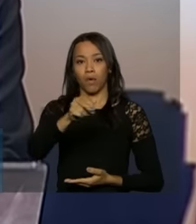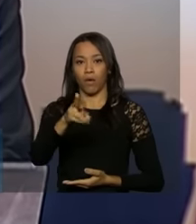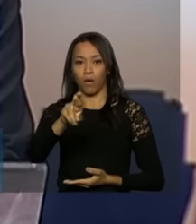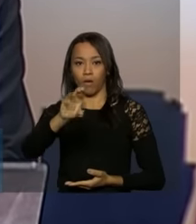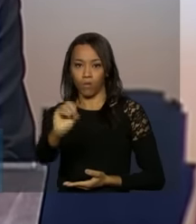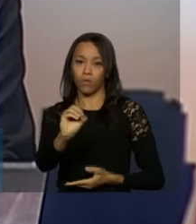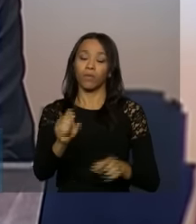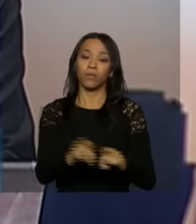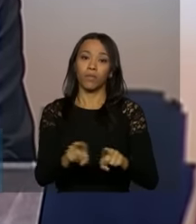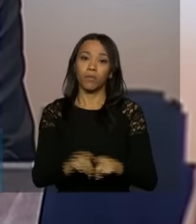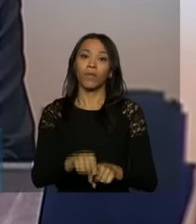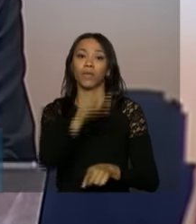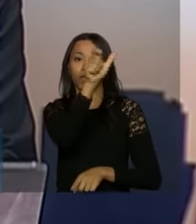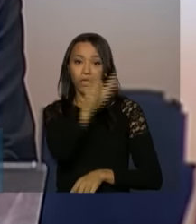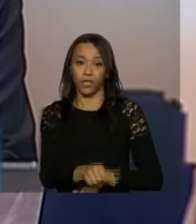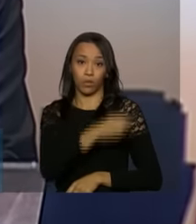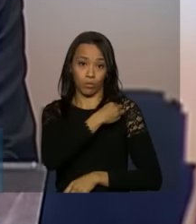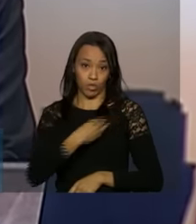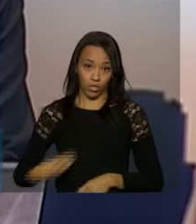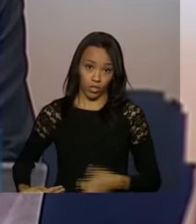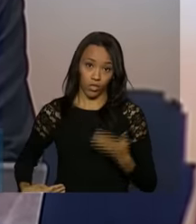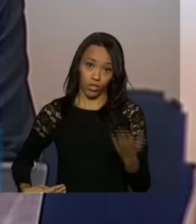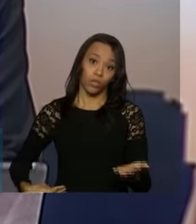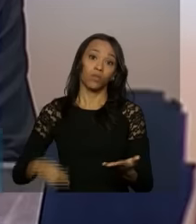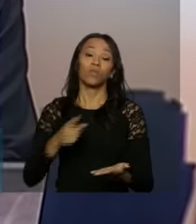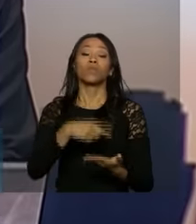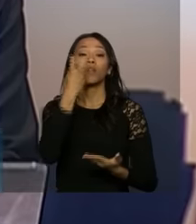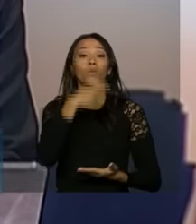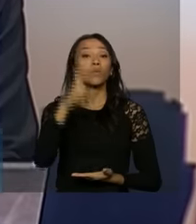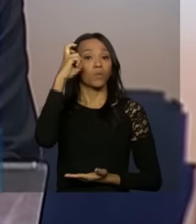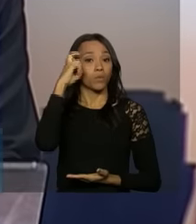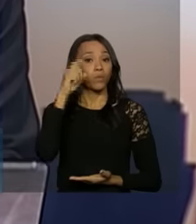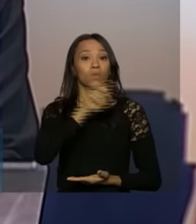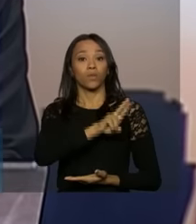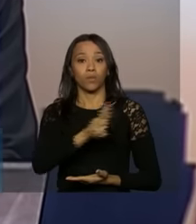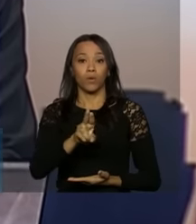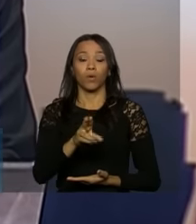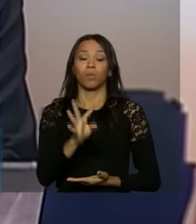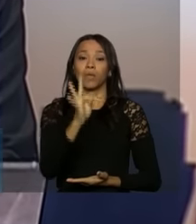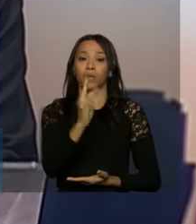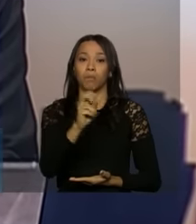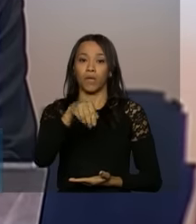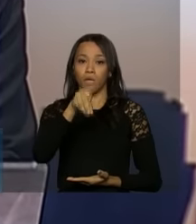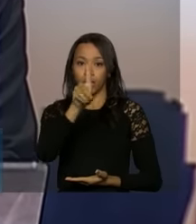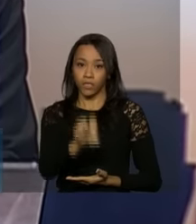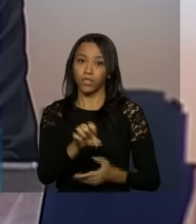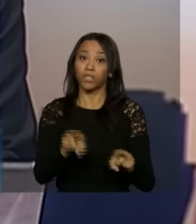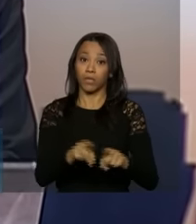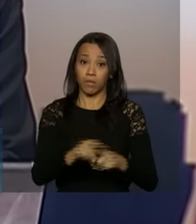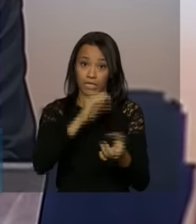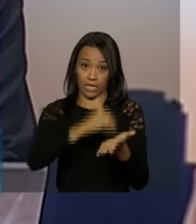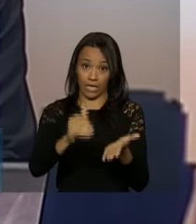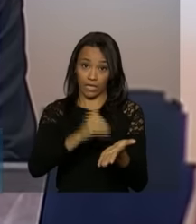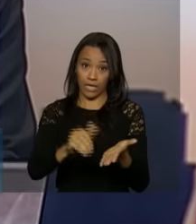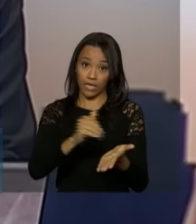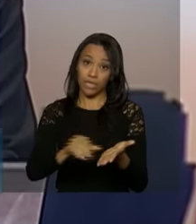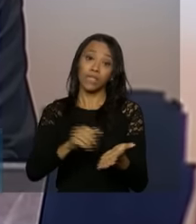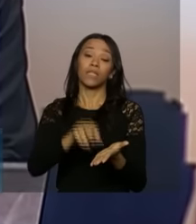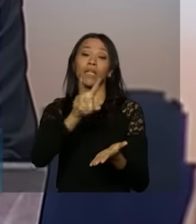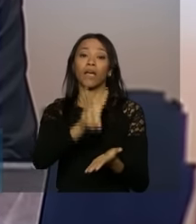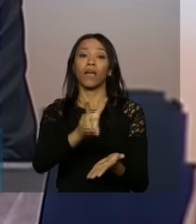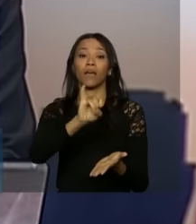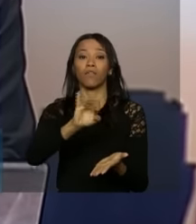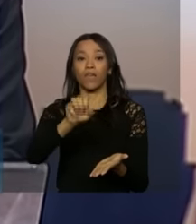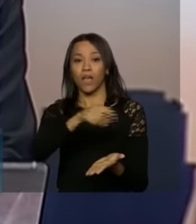cumprimentar o ministro interino da Cultura, João Brant, cumprimentar o ministro da Secretaria da Aviação Civil,